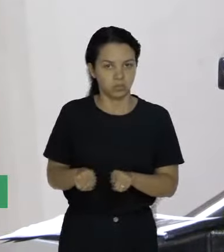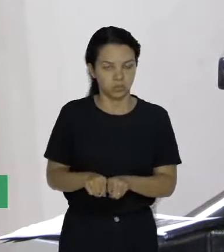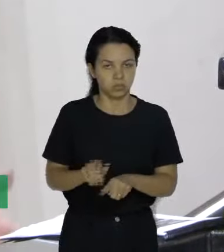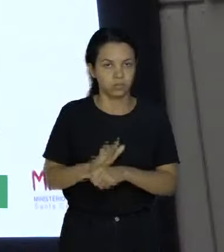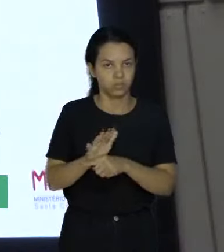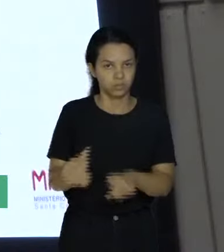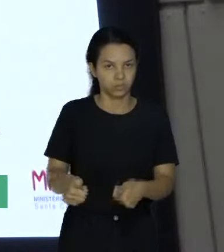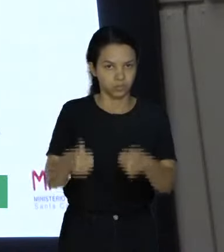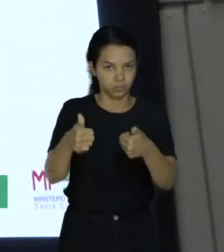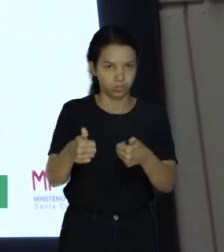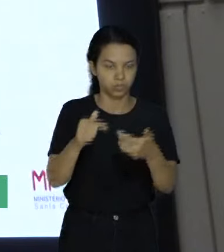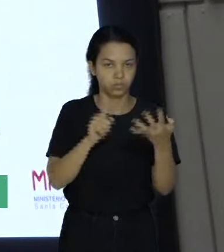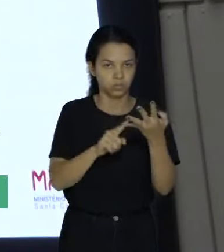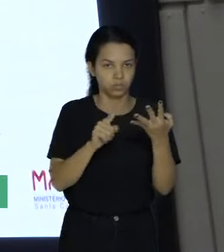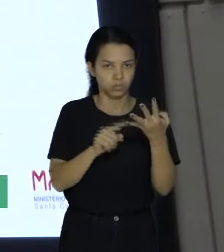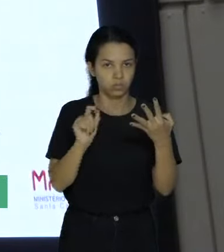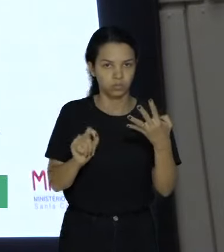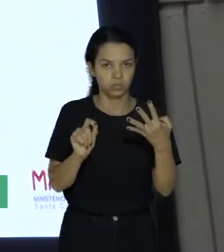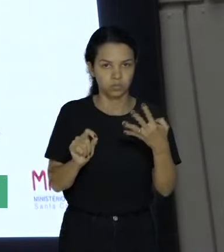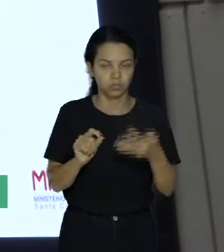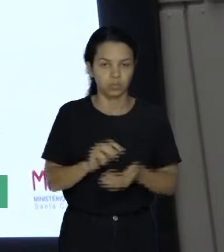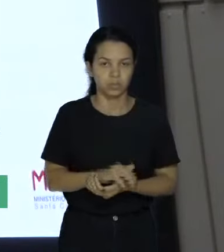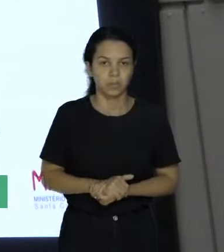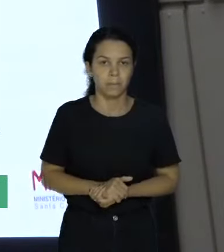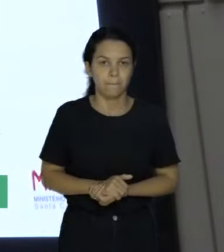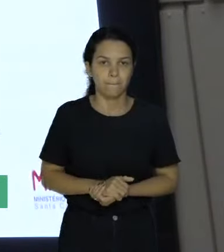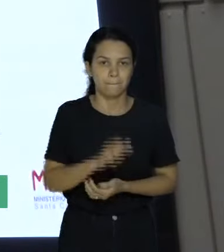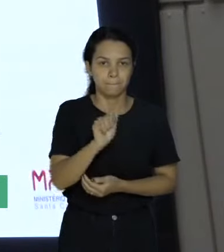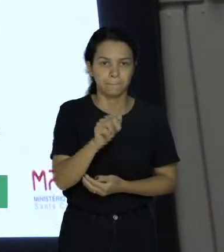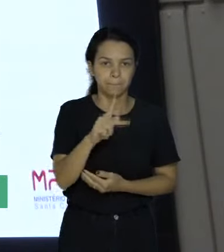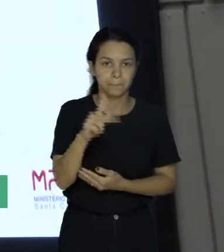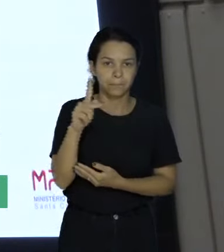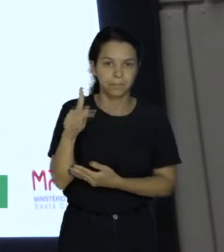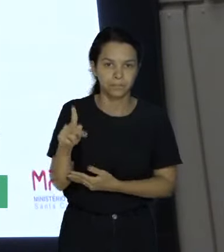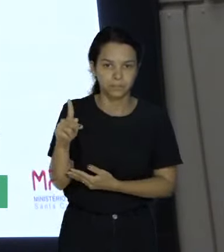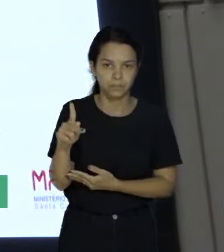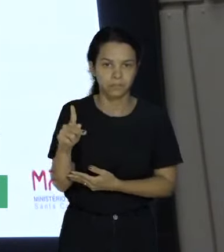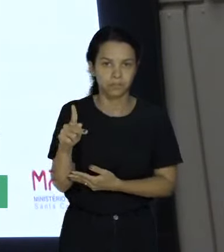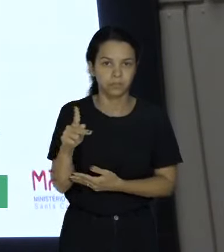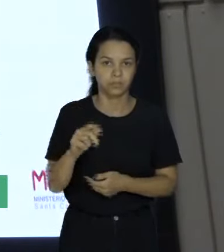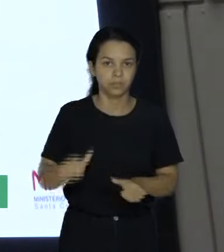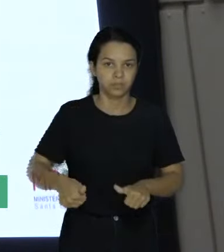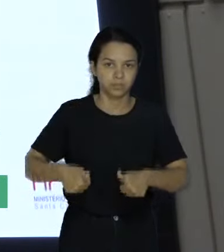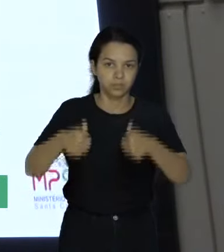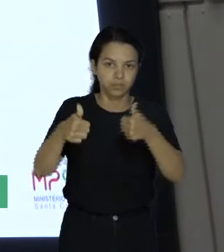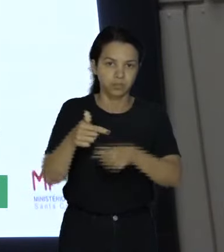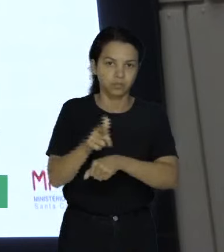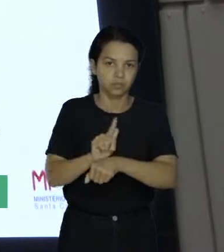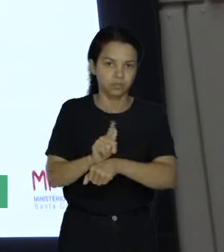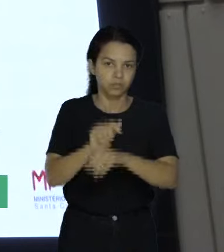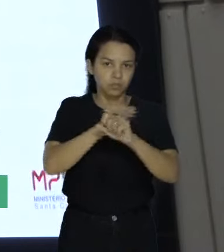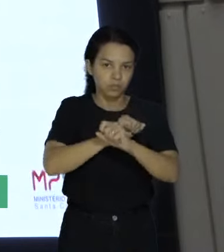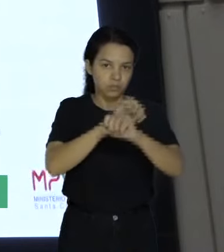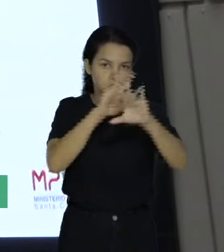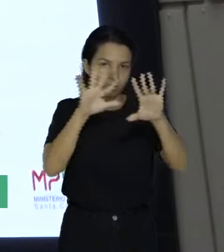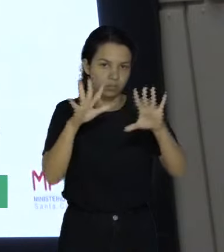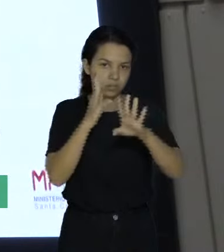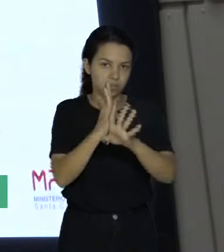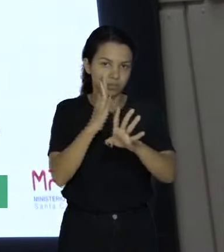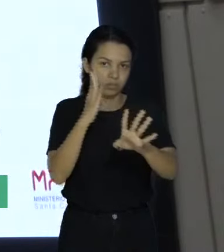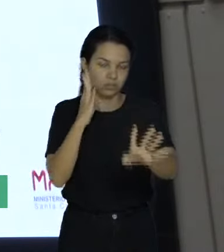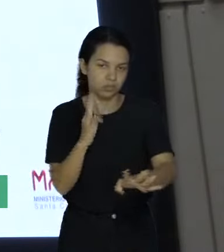e o quarto é um aplicativo uma solução tecnológica que possa melhorar a gestão e